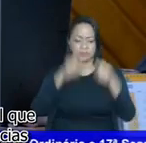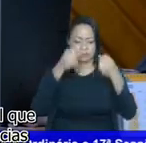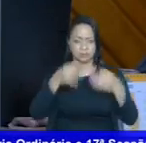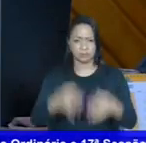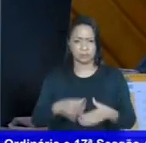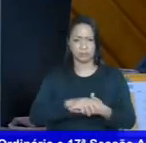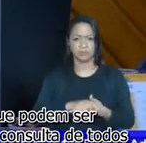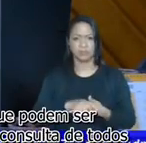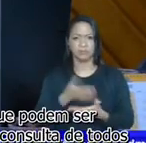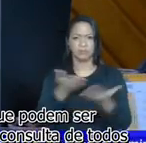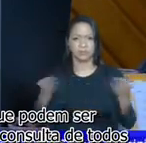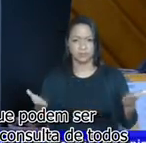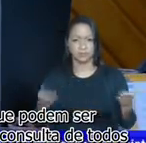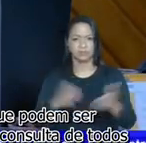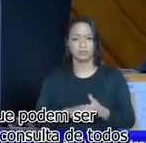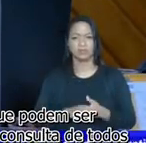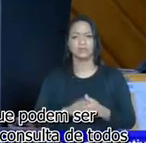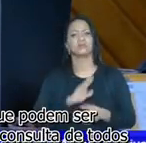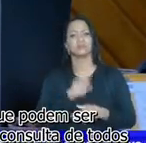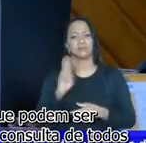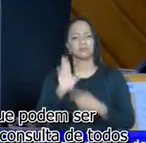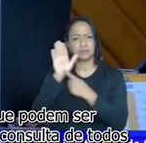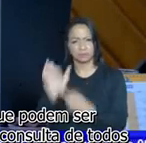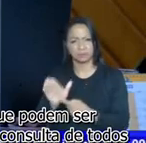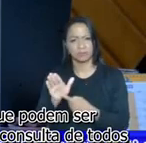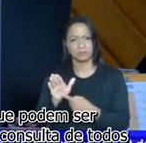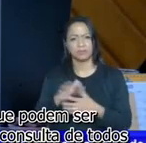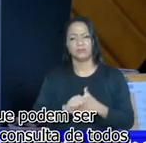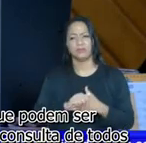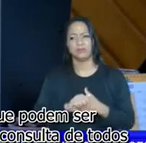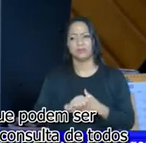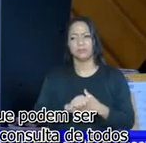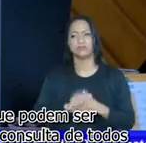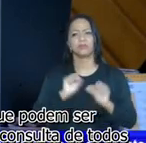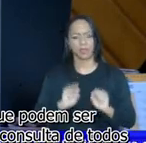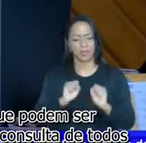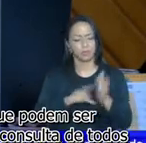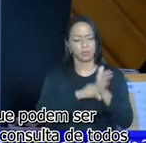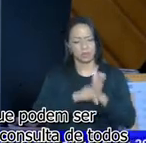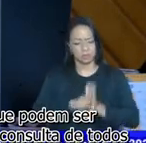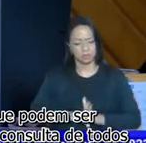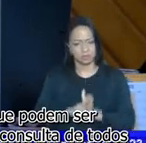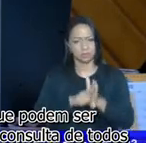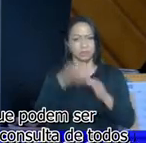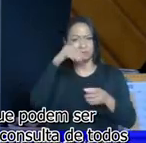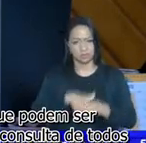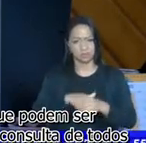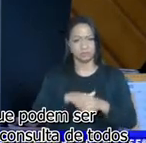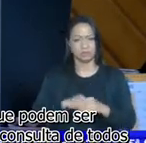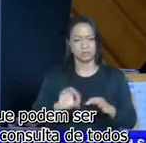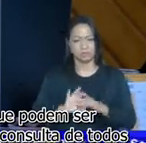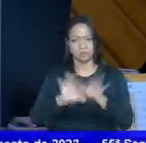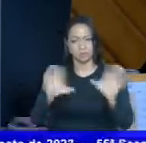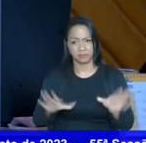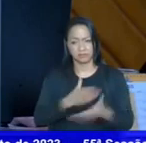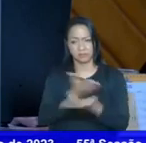Vossas Excelências com a forma como foi apresentado, né? Esse daqui são as telas que podem ser consultadas por Vossas Excelências no voto que eu disponibilizei para consulta